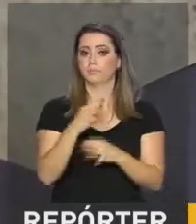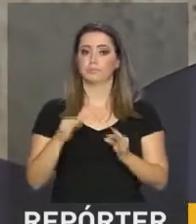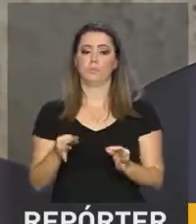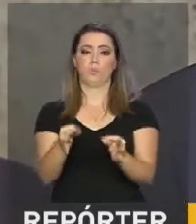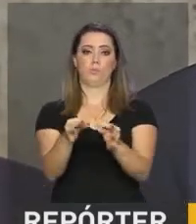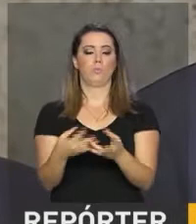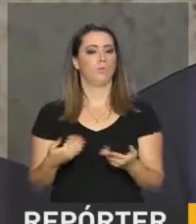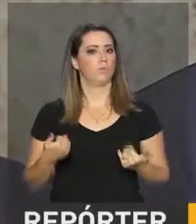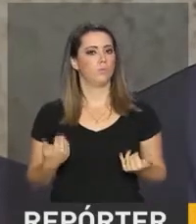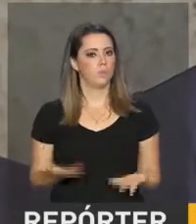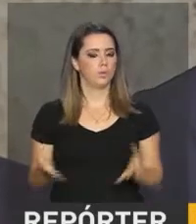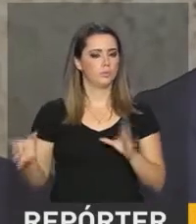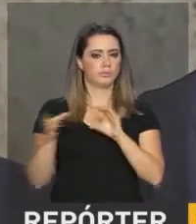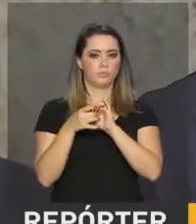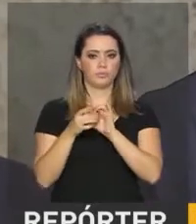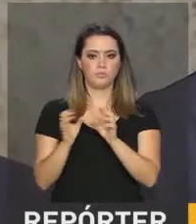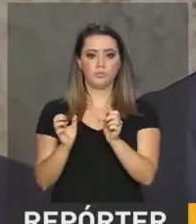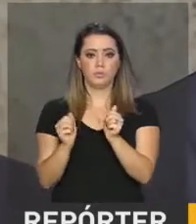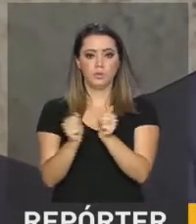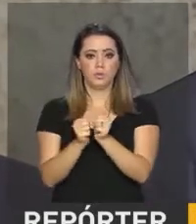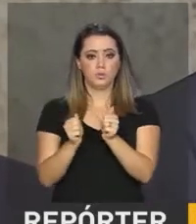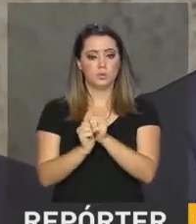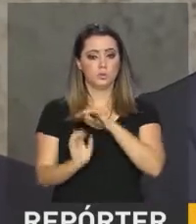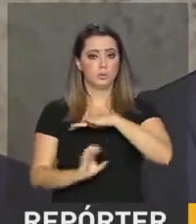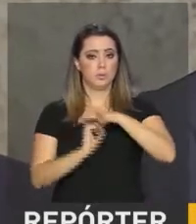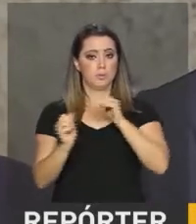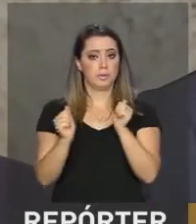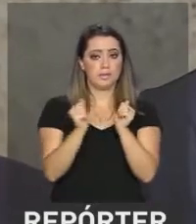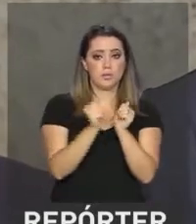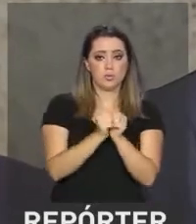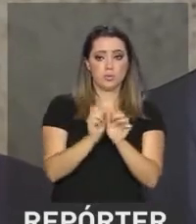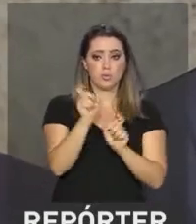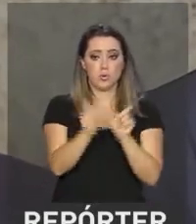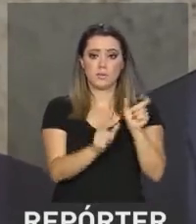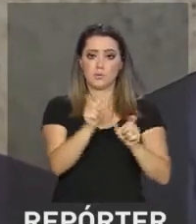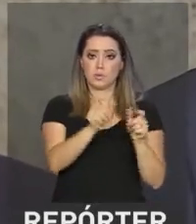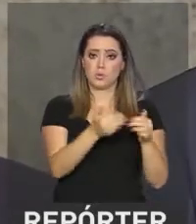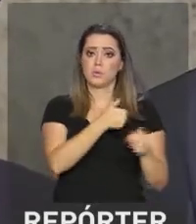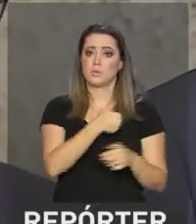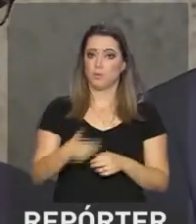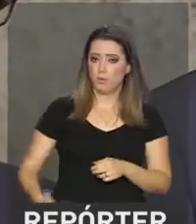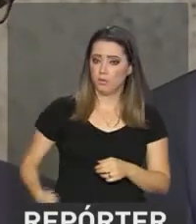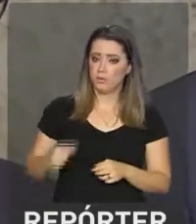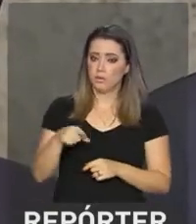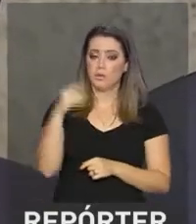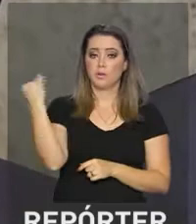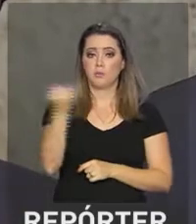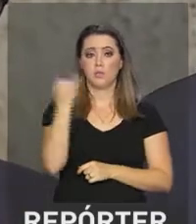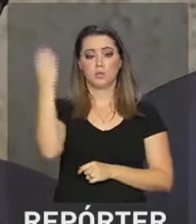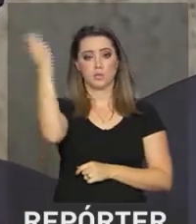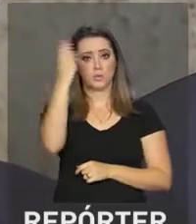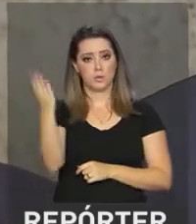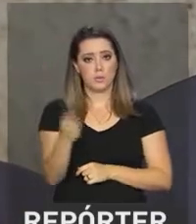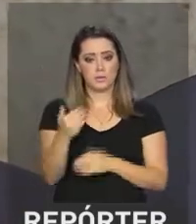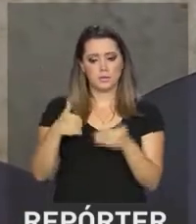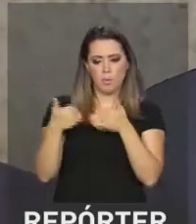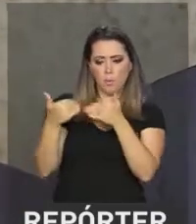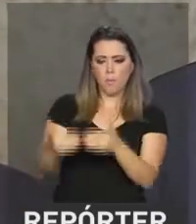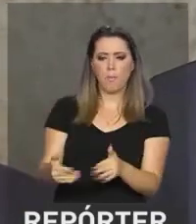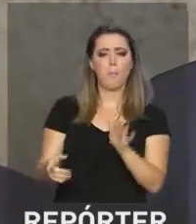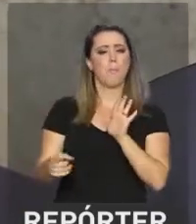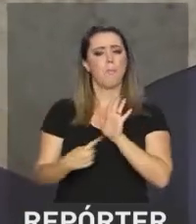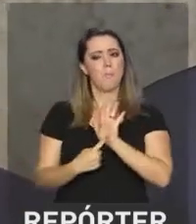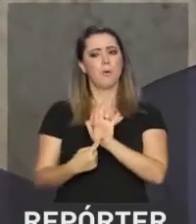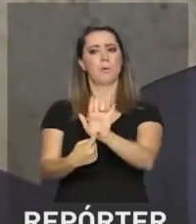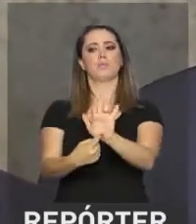integração público privada é fundamental para que o país reforce a sua presença o